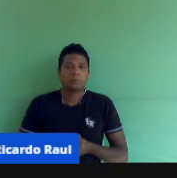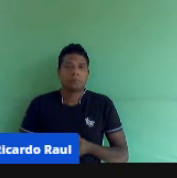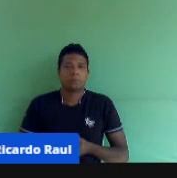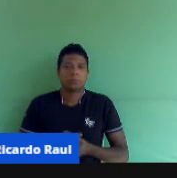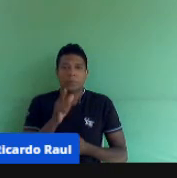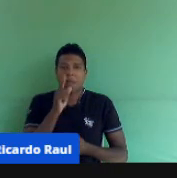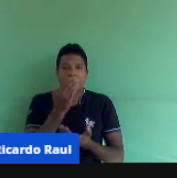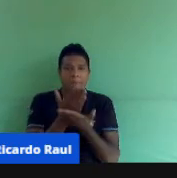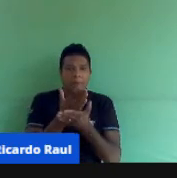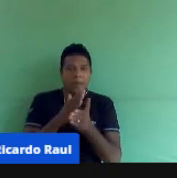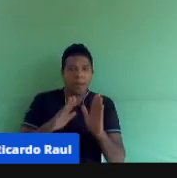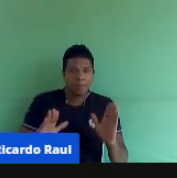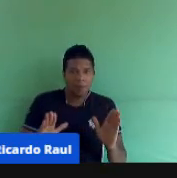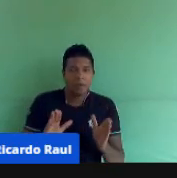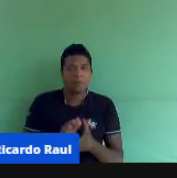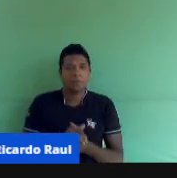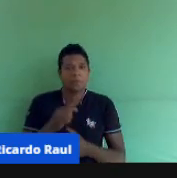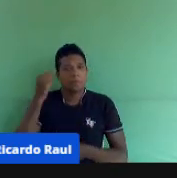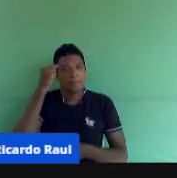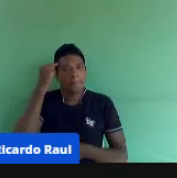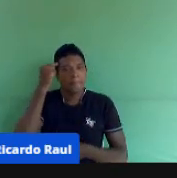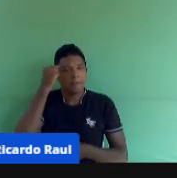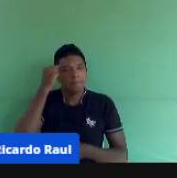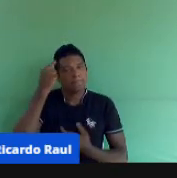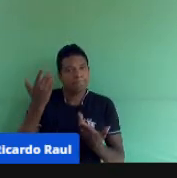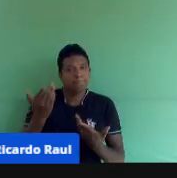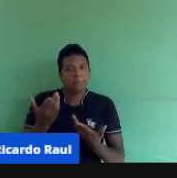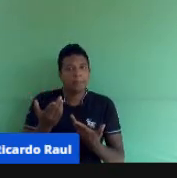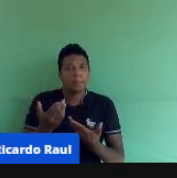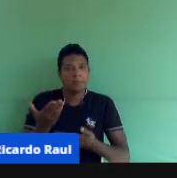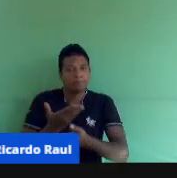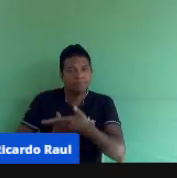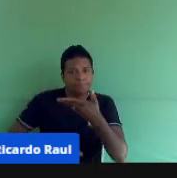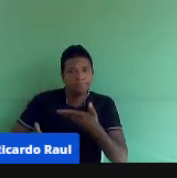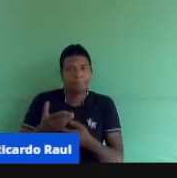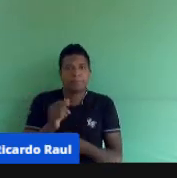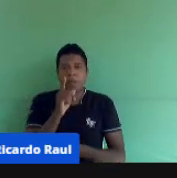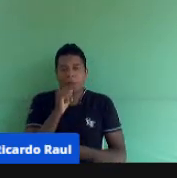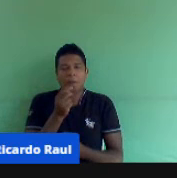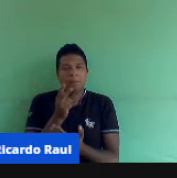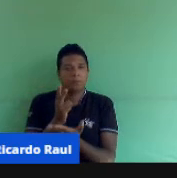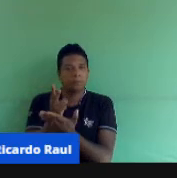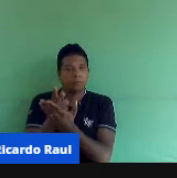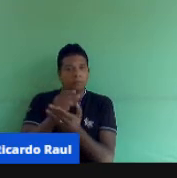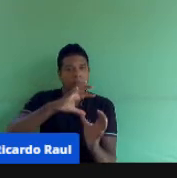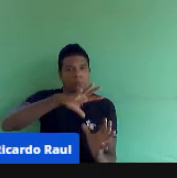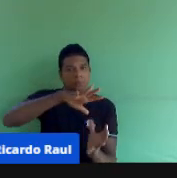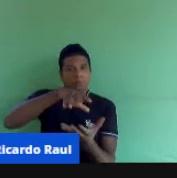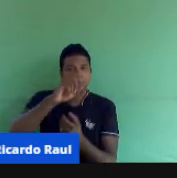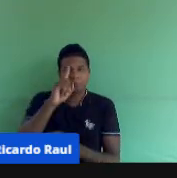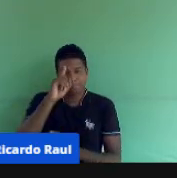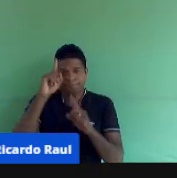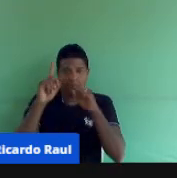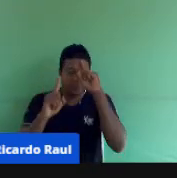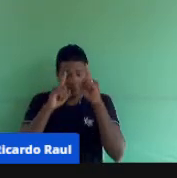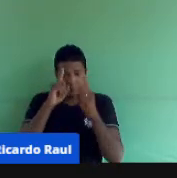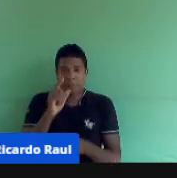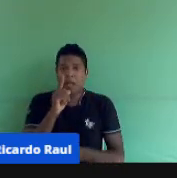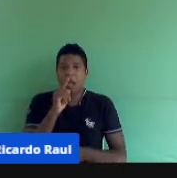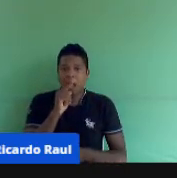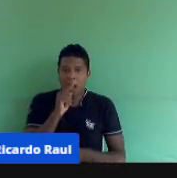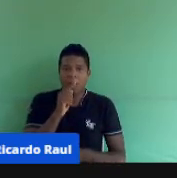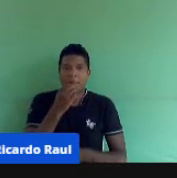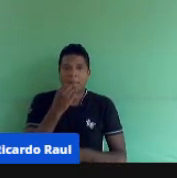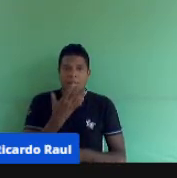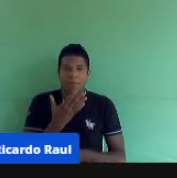vai acabar, né? Isso é uma das coisas que o pessoal briga tanto, mas o ciclo da água é o mesmo, desde que a Terra foi criada, né? Vai acabar a água potável, né? Se a gente não